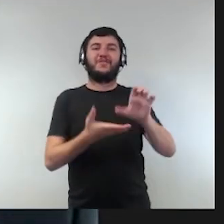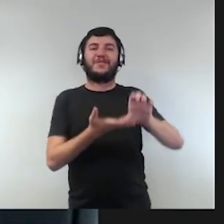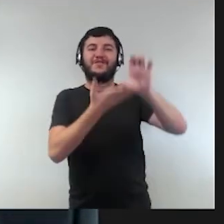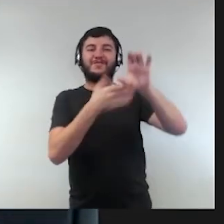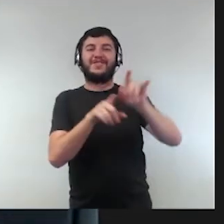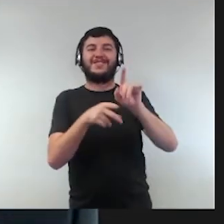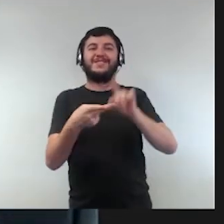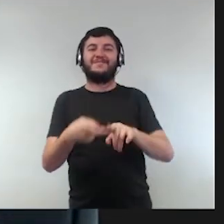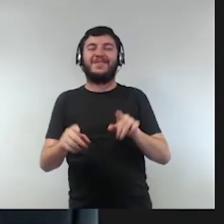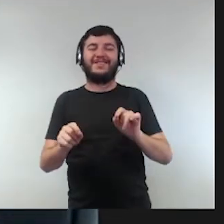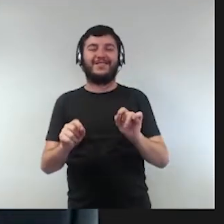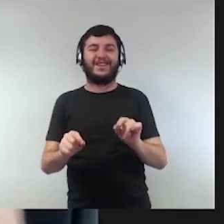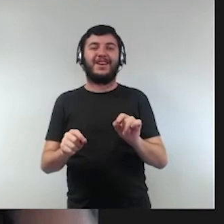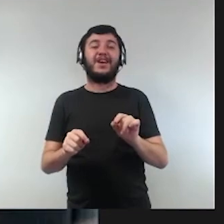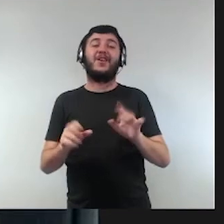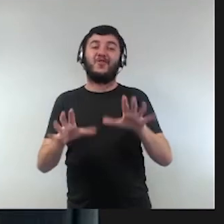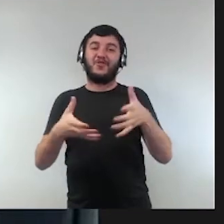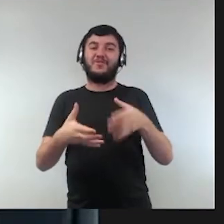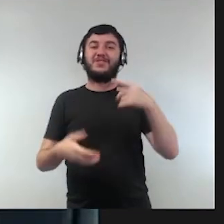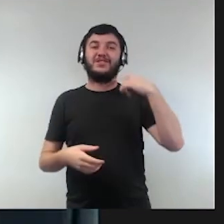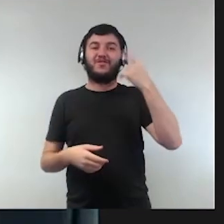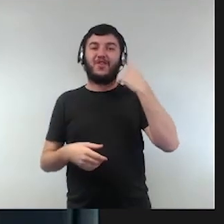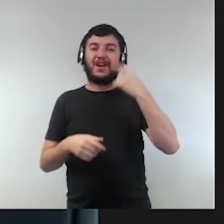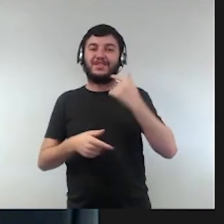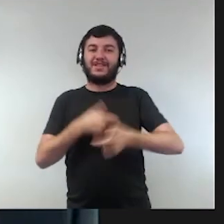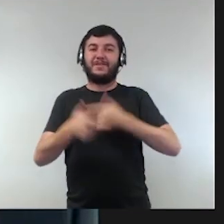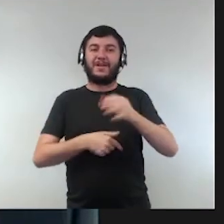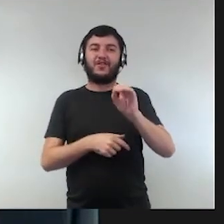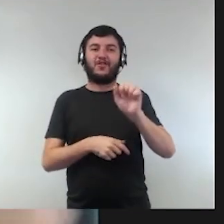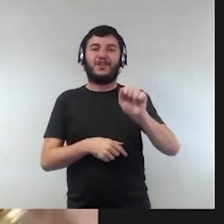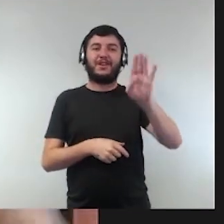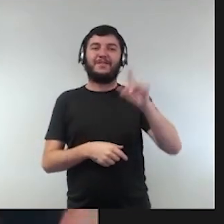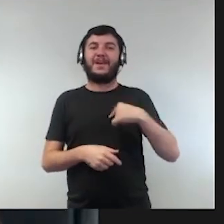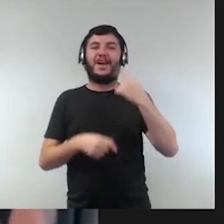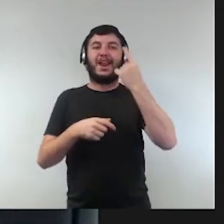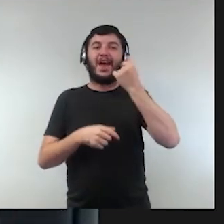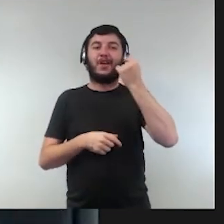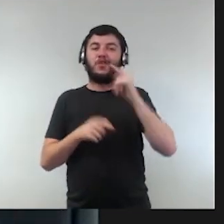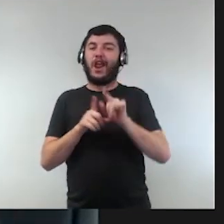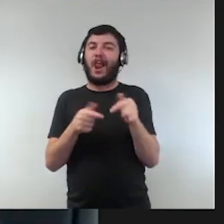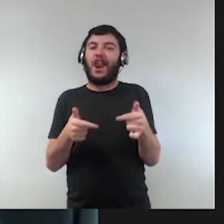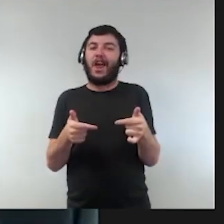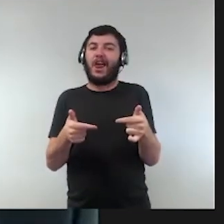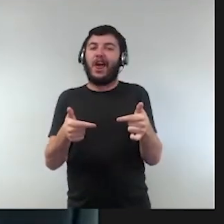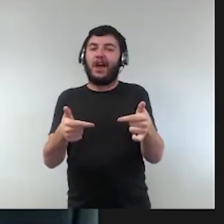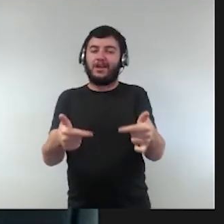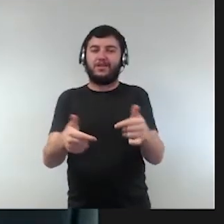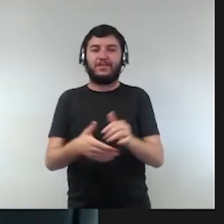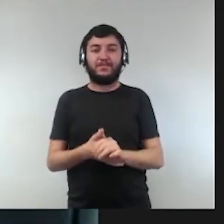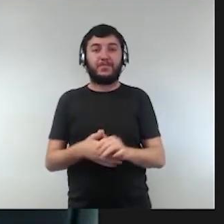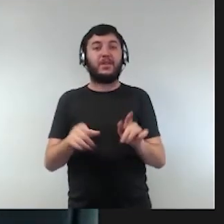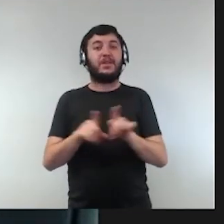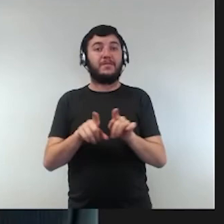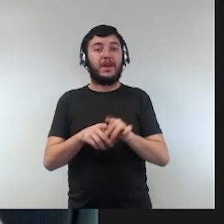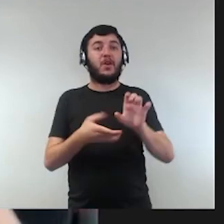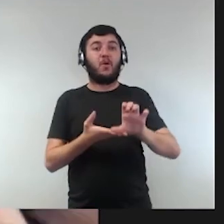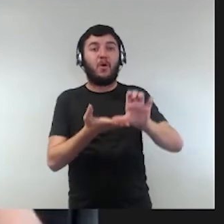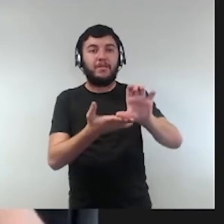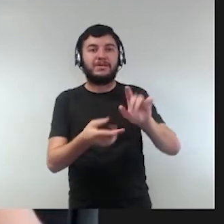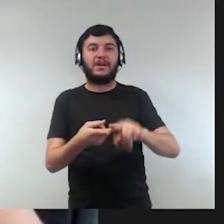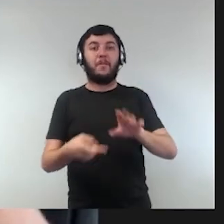seccional OAB Alagoas também têm lutado para esse fim. Comissão, polícia, Ministério